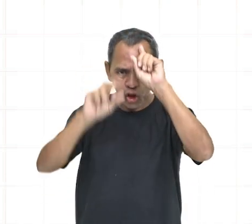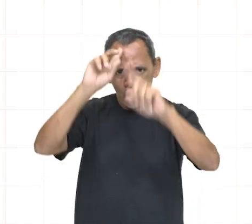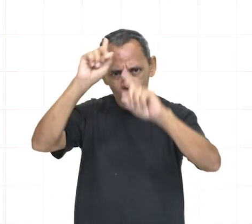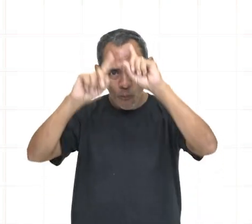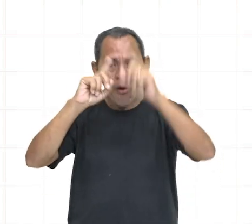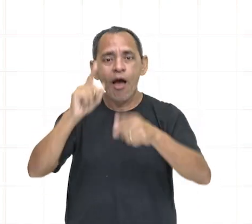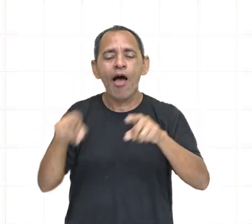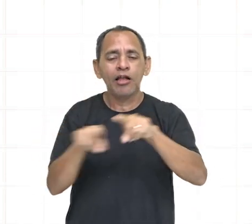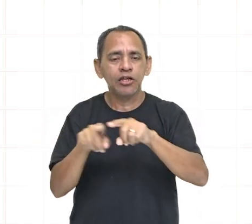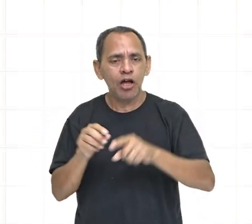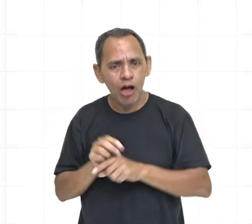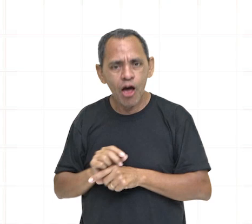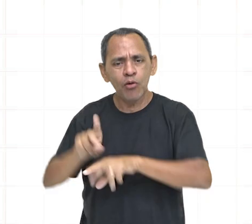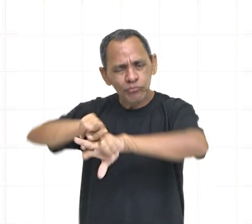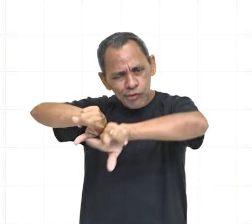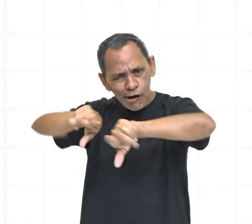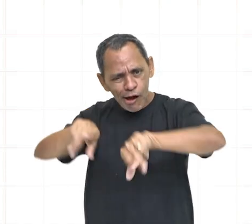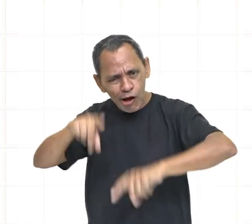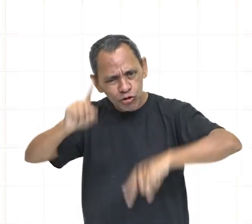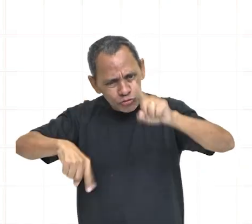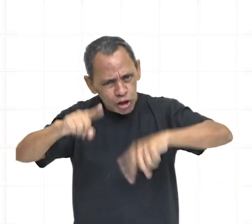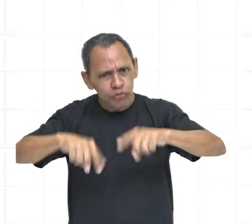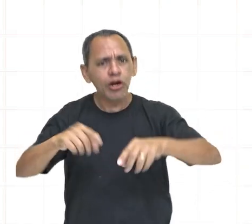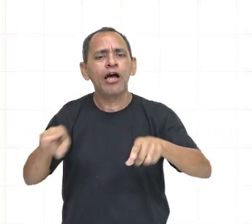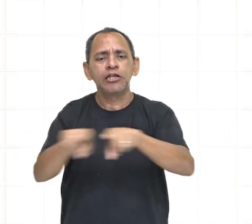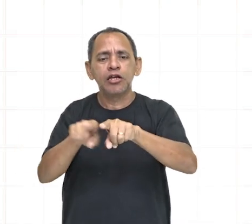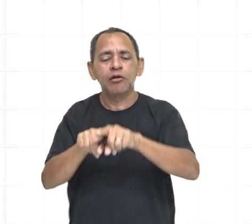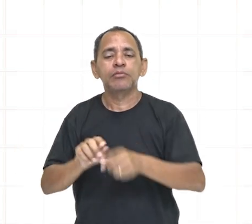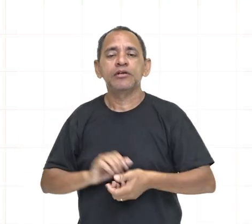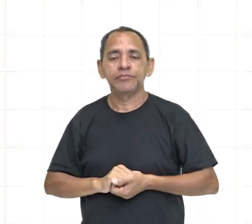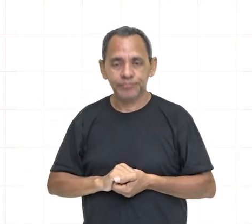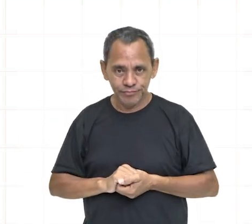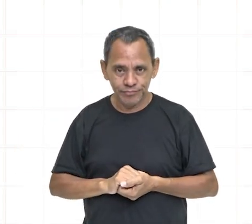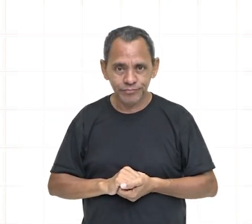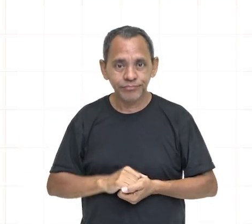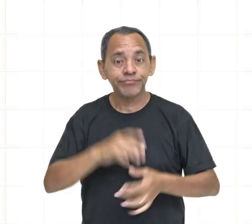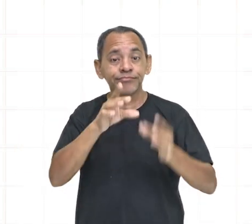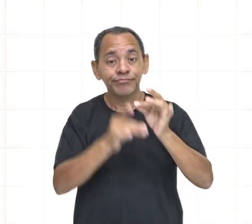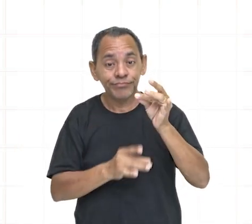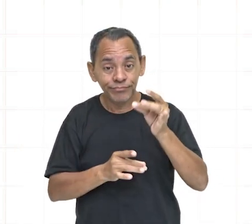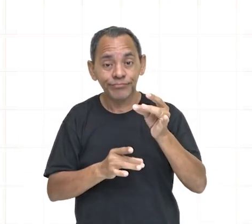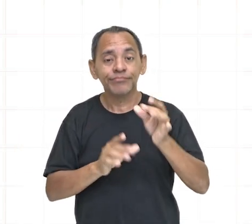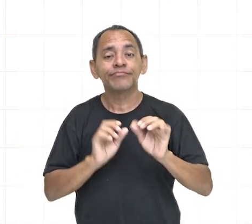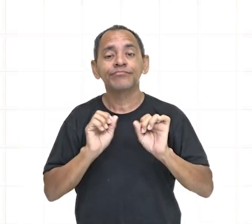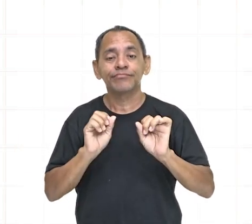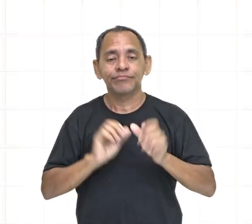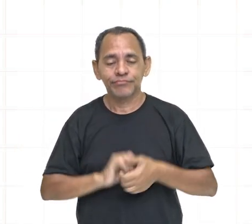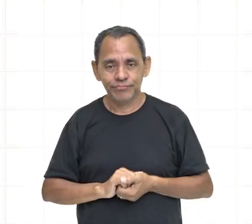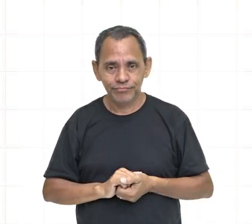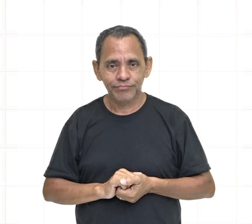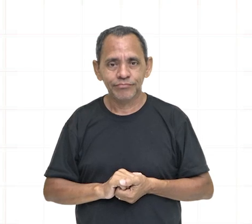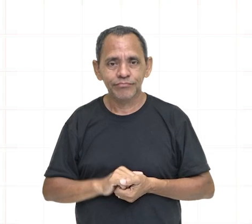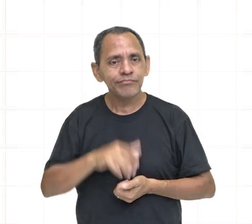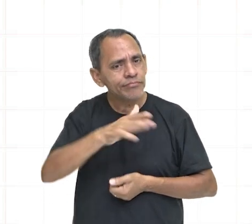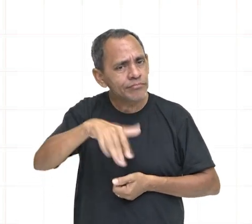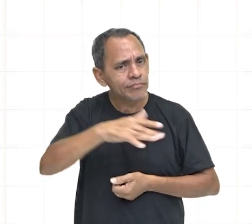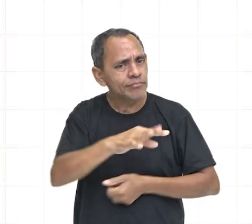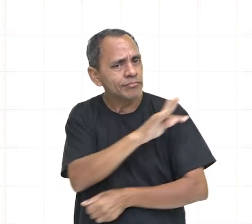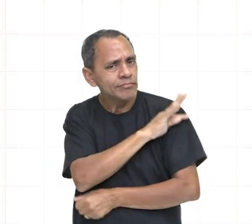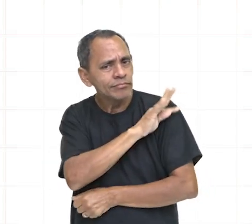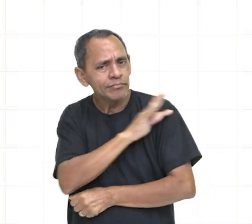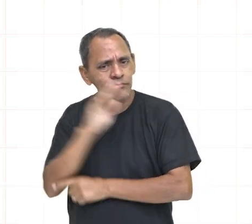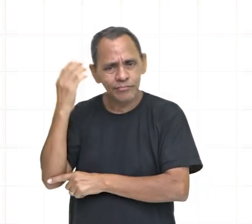dos recursos naturais e matérias-primas. O detalhamento, o meio técnico